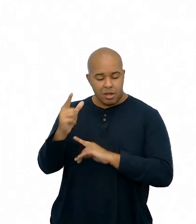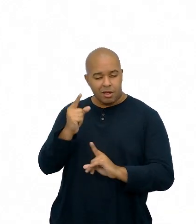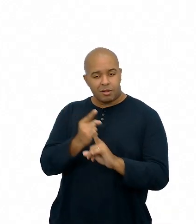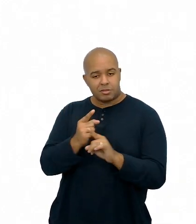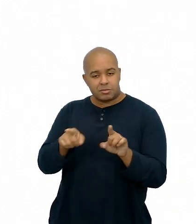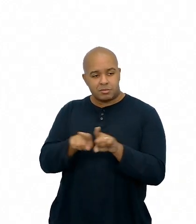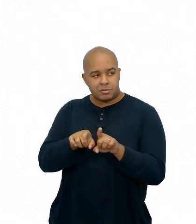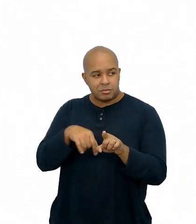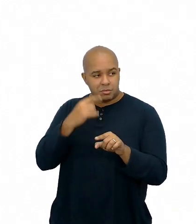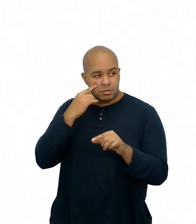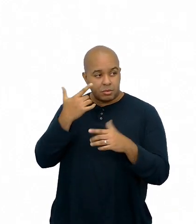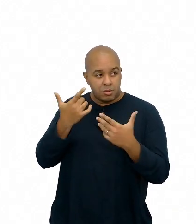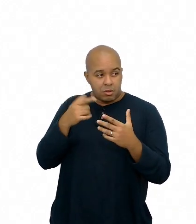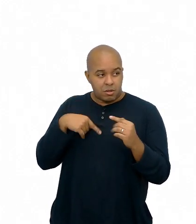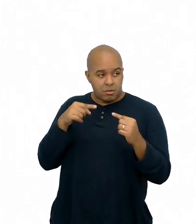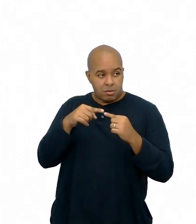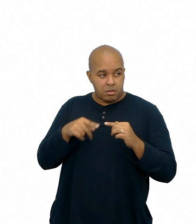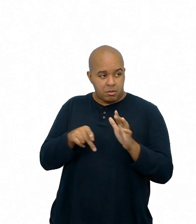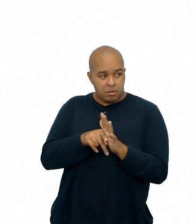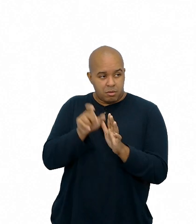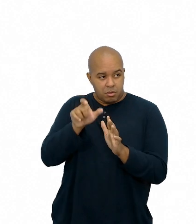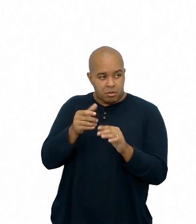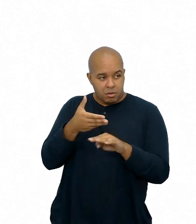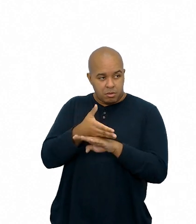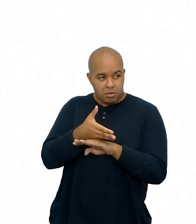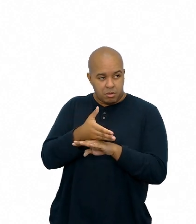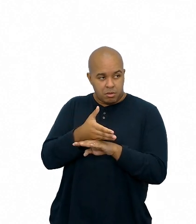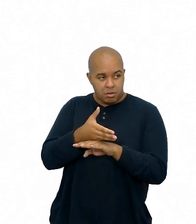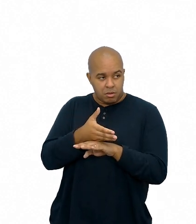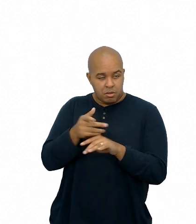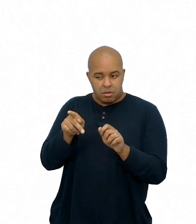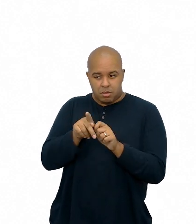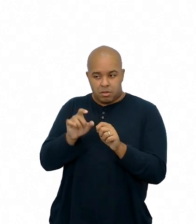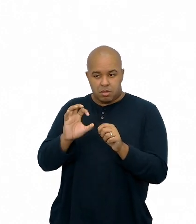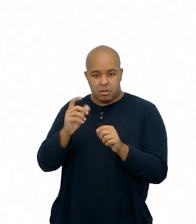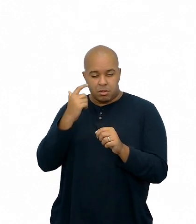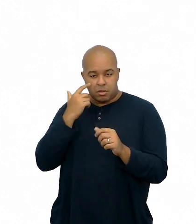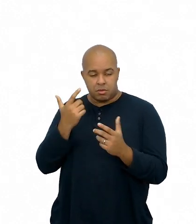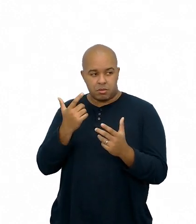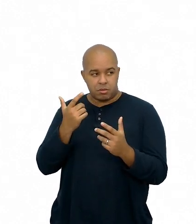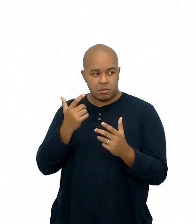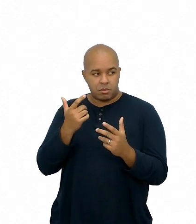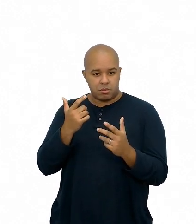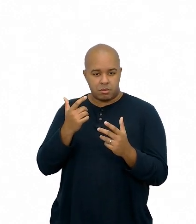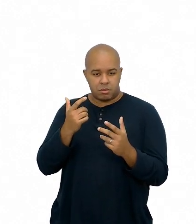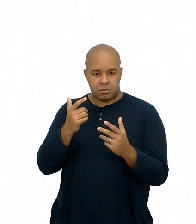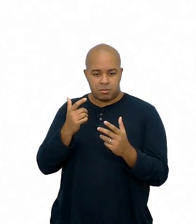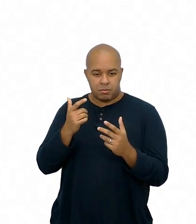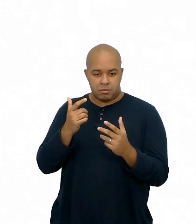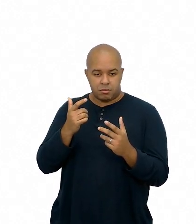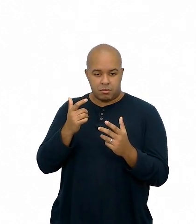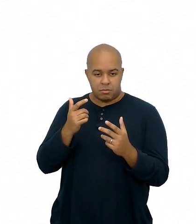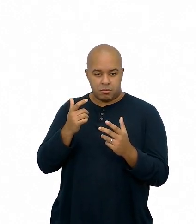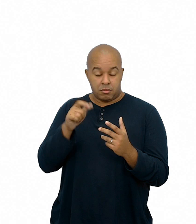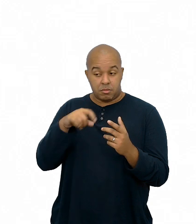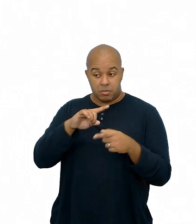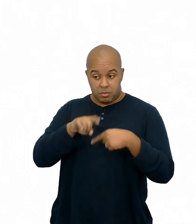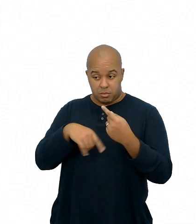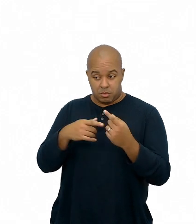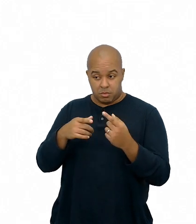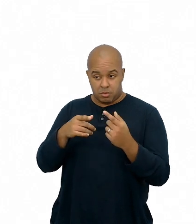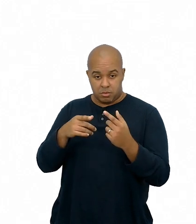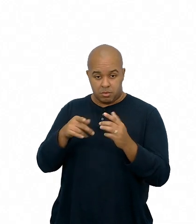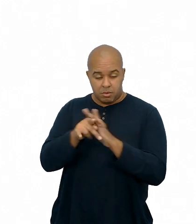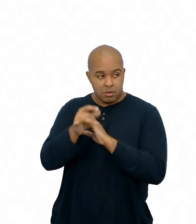encontrou, se for o caso, né, recite essa sequência numérica com eles, Depois,